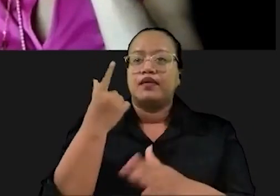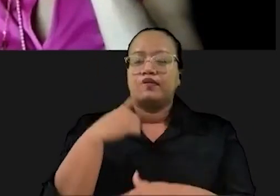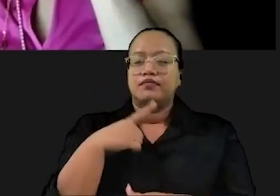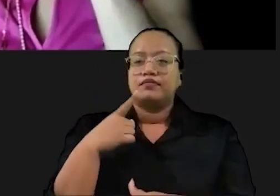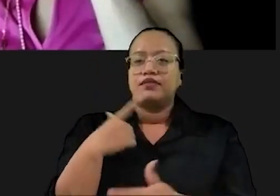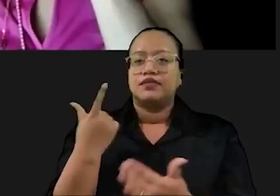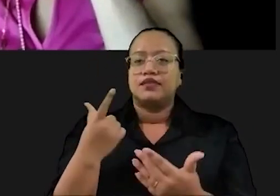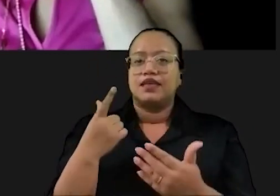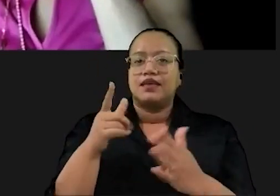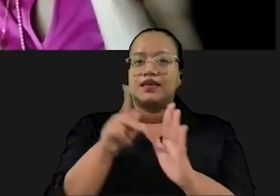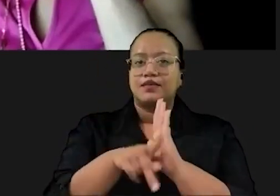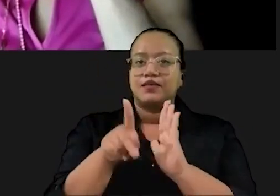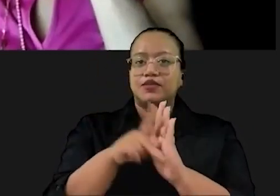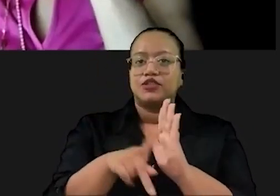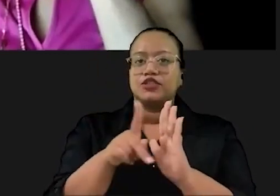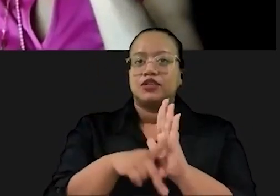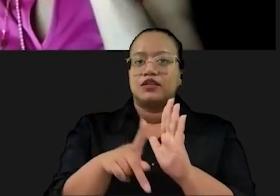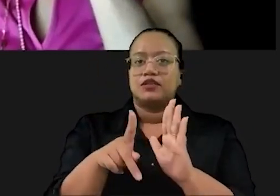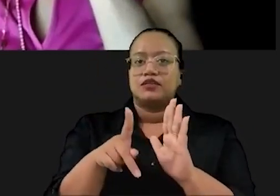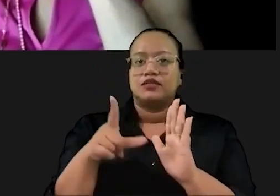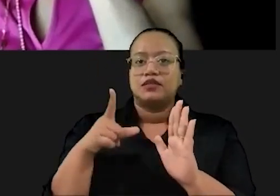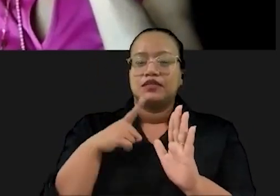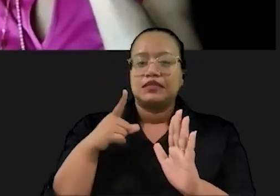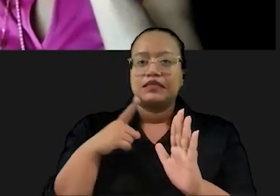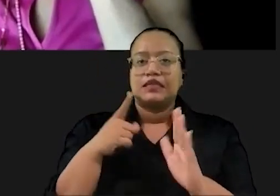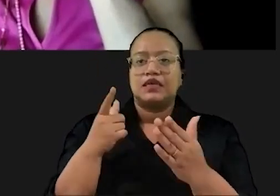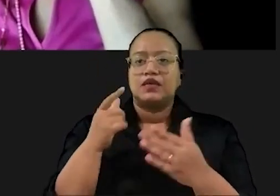de janelas, de portas